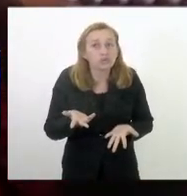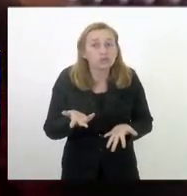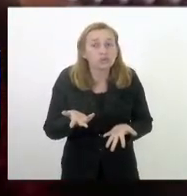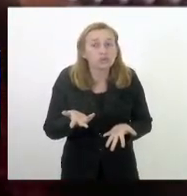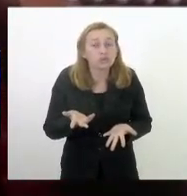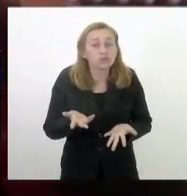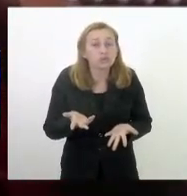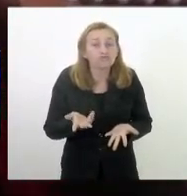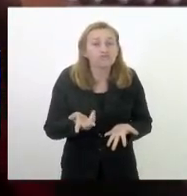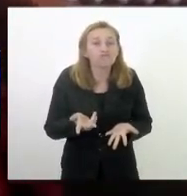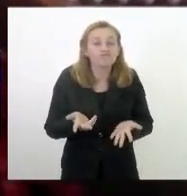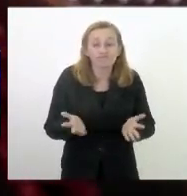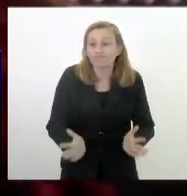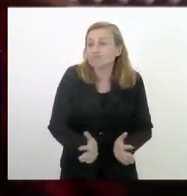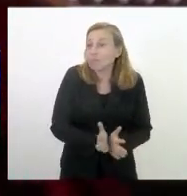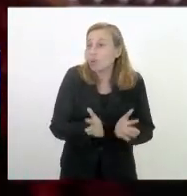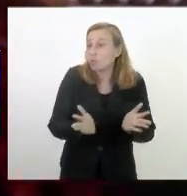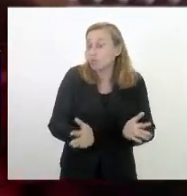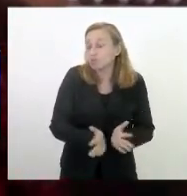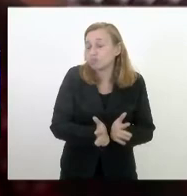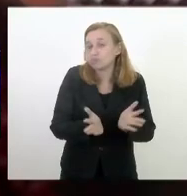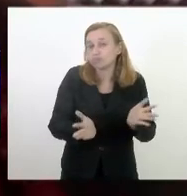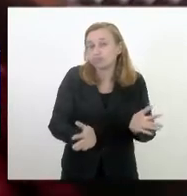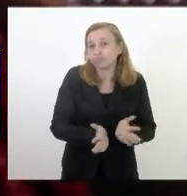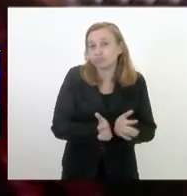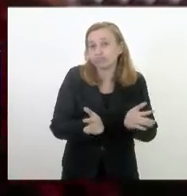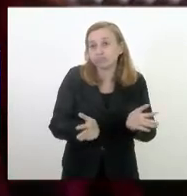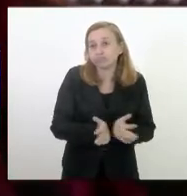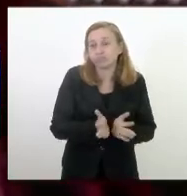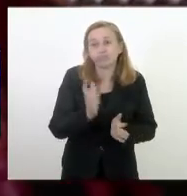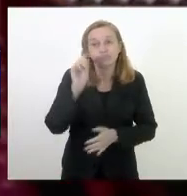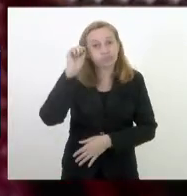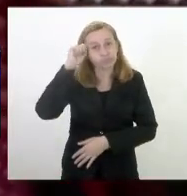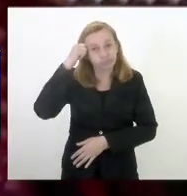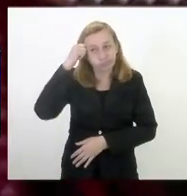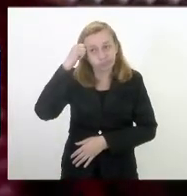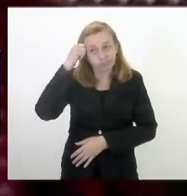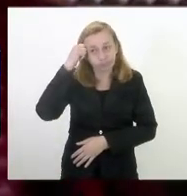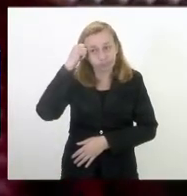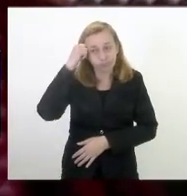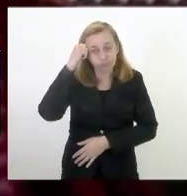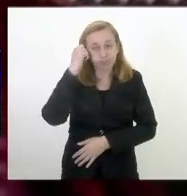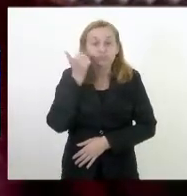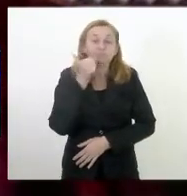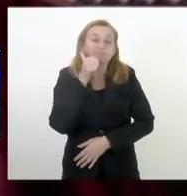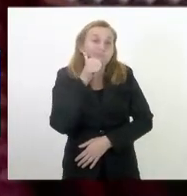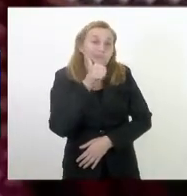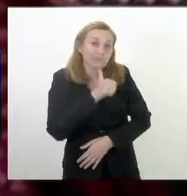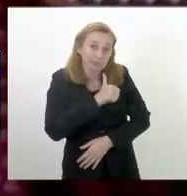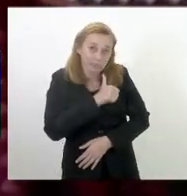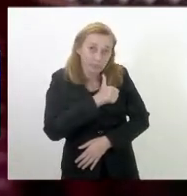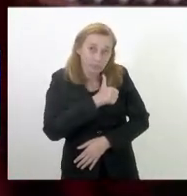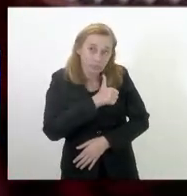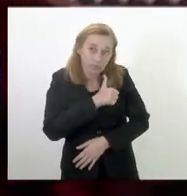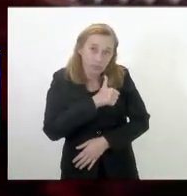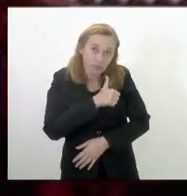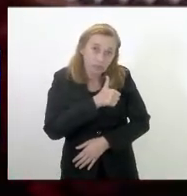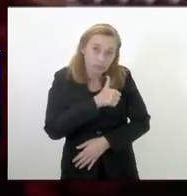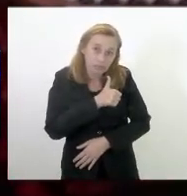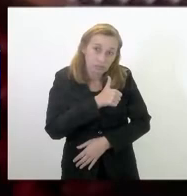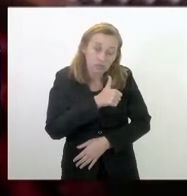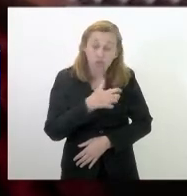Majoritariamente pessoas pretas e pardas, do sexo feminino,